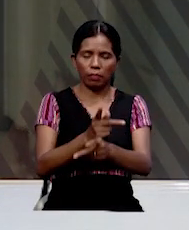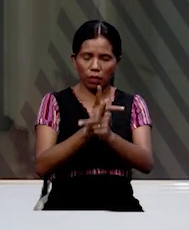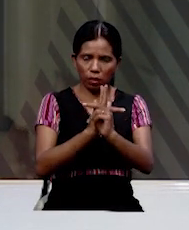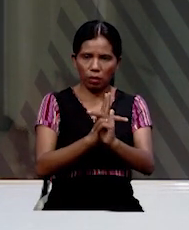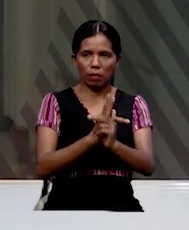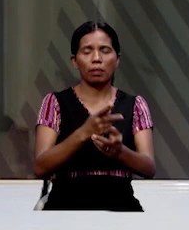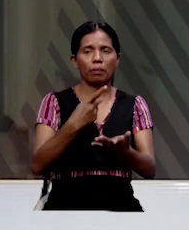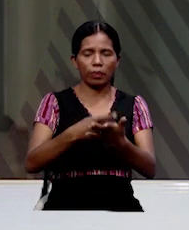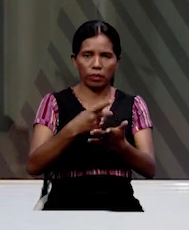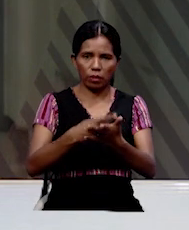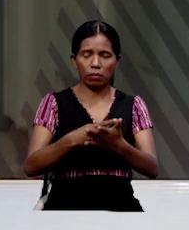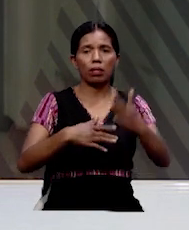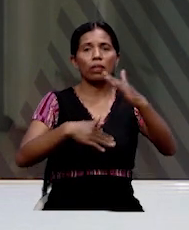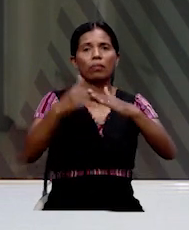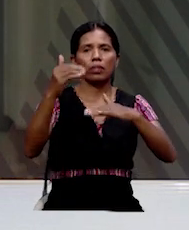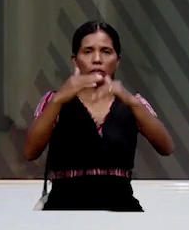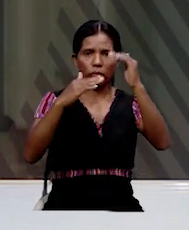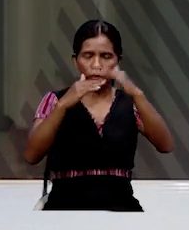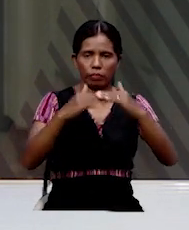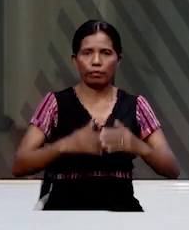projeto infraestrutura.